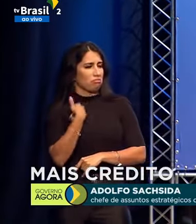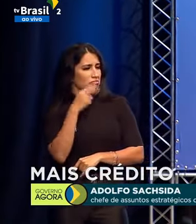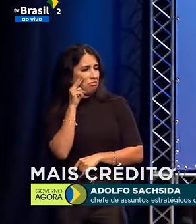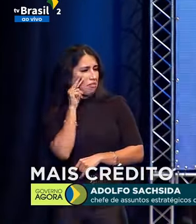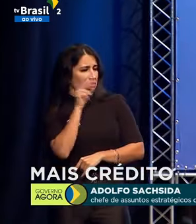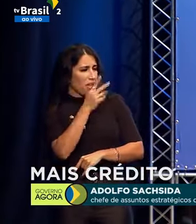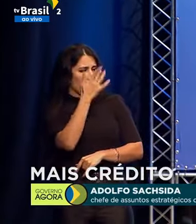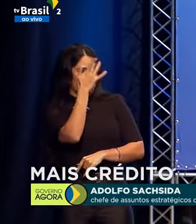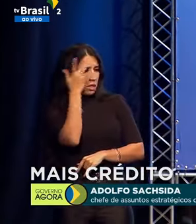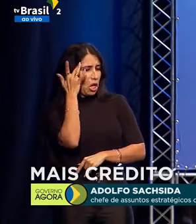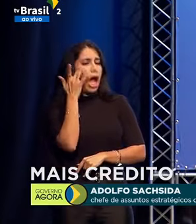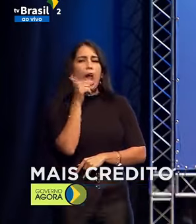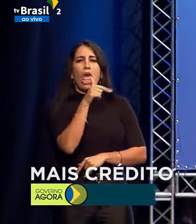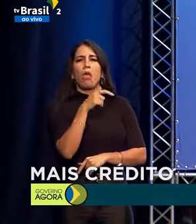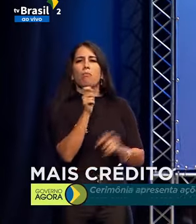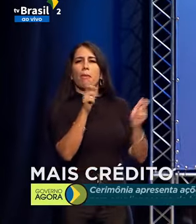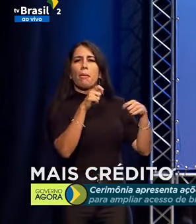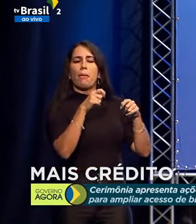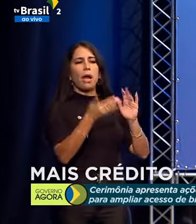do SPC.